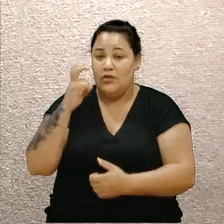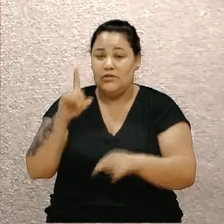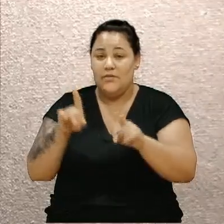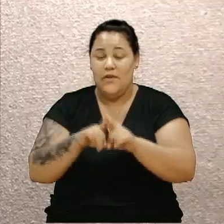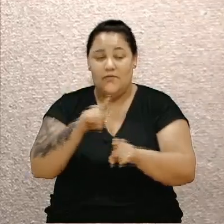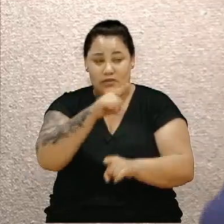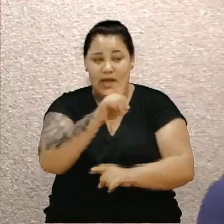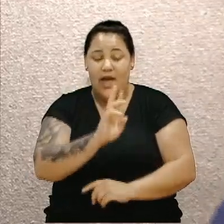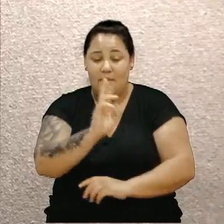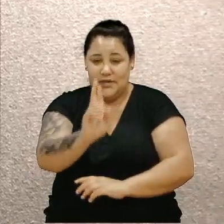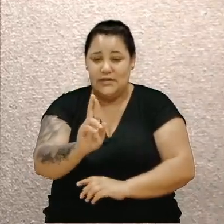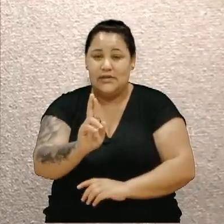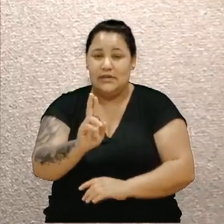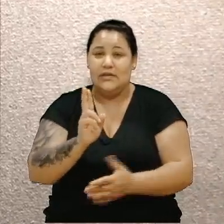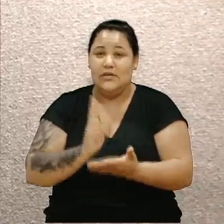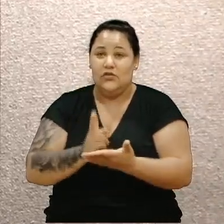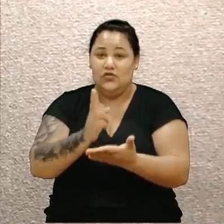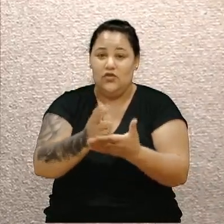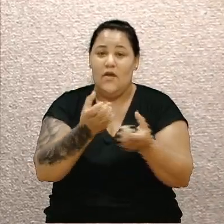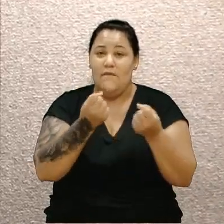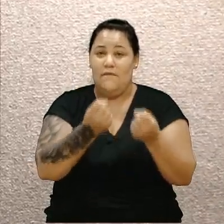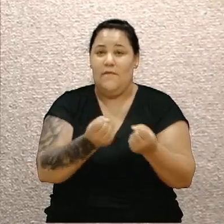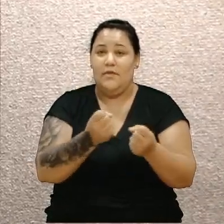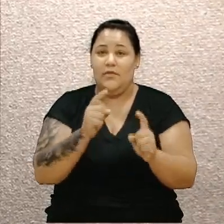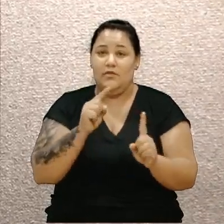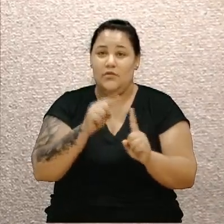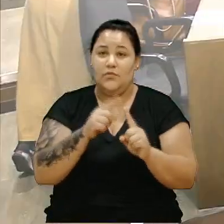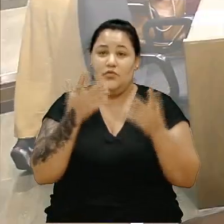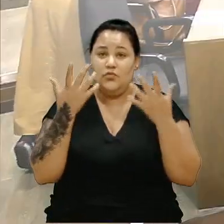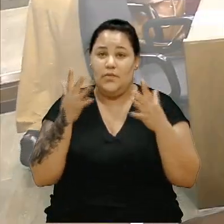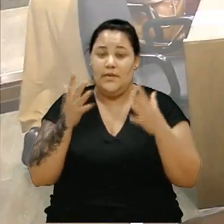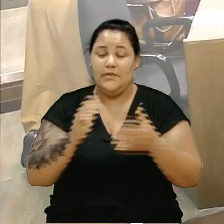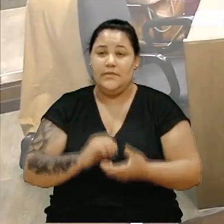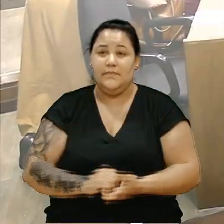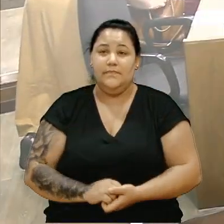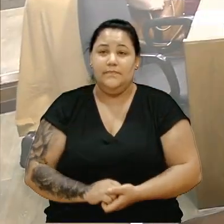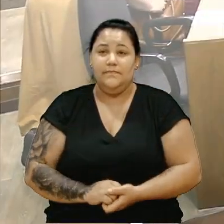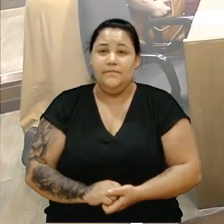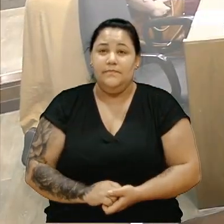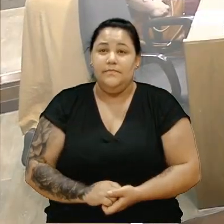senhora, e mantenha-se firme nesse propósito. Parabéns. Obrigada, vereador Ramon.